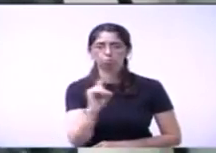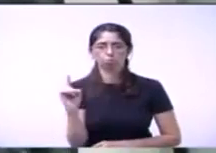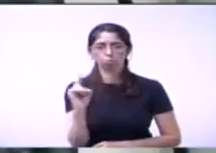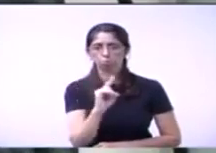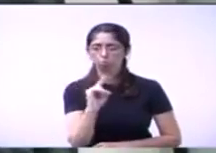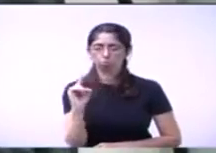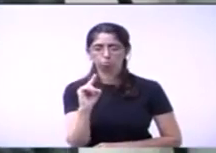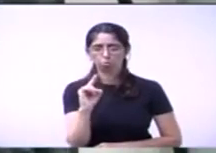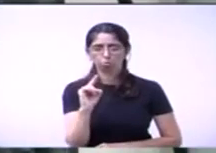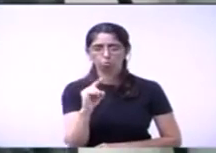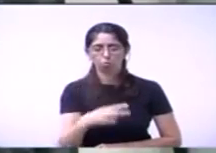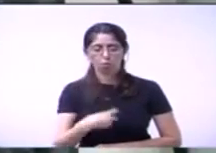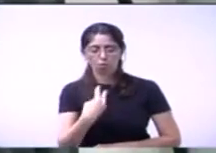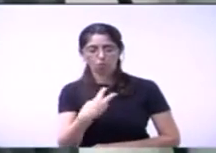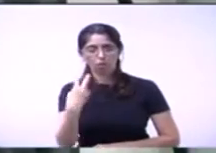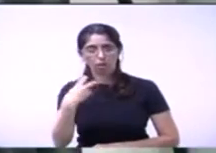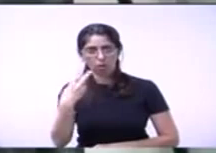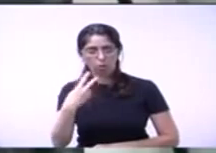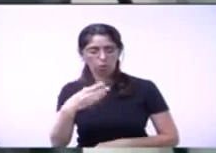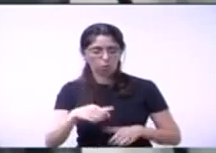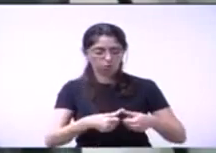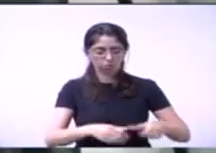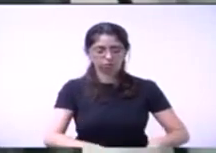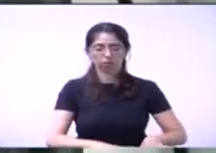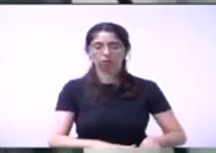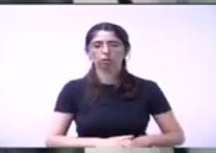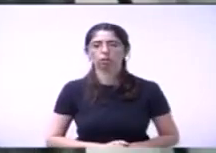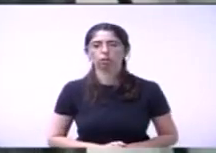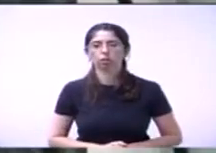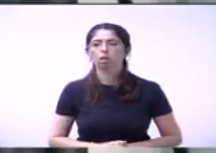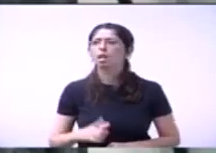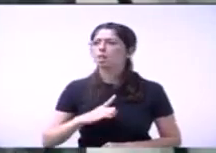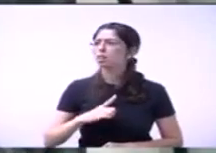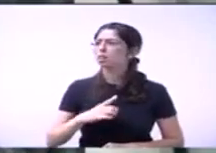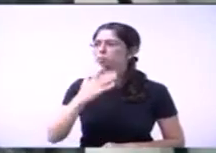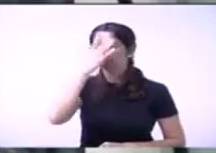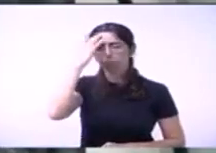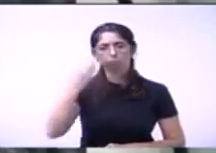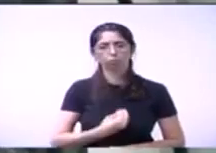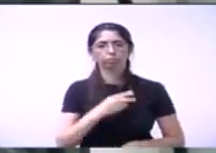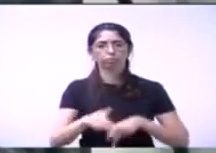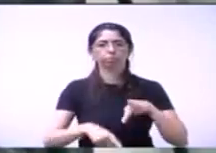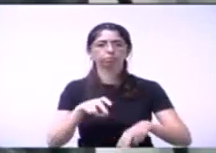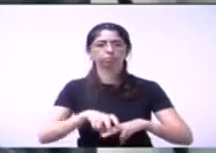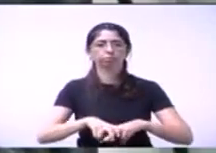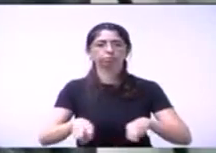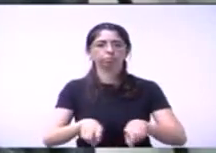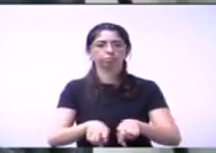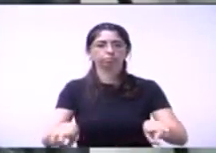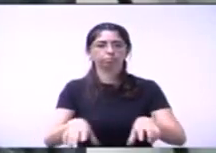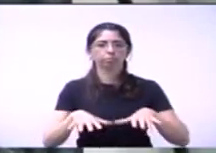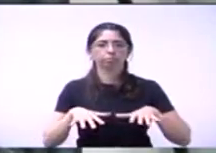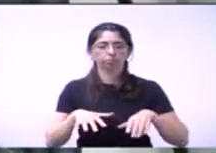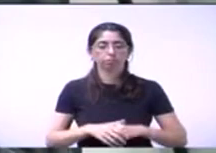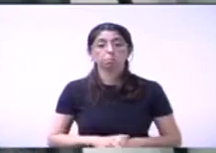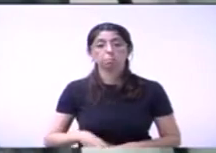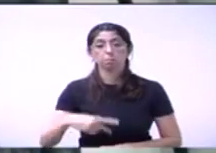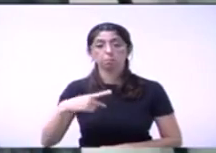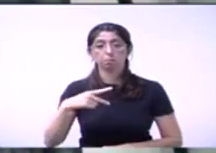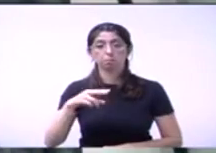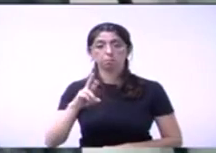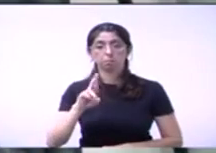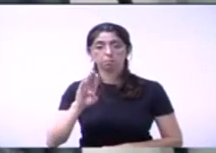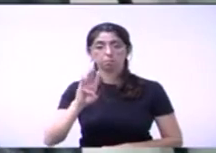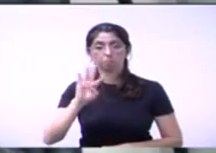companheiros. Vejo aqui pessoas do PRTB, inclusive na plateia, que têm batalhado junto com a companheira Ângela há